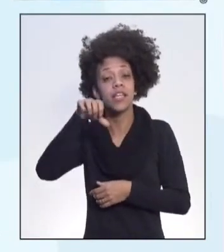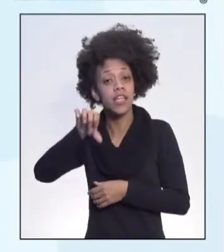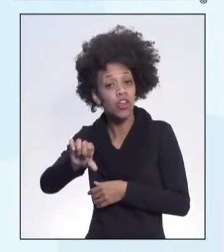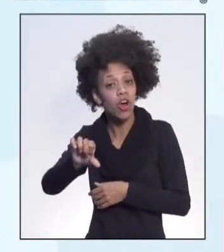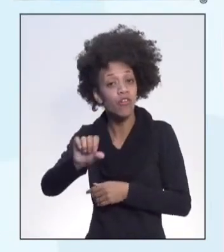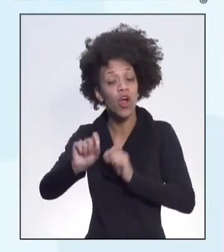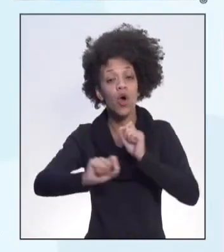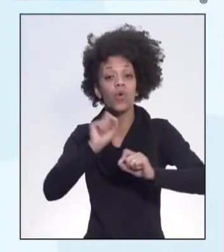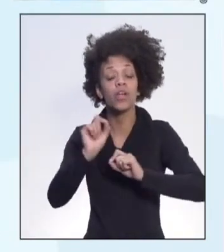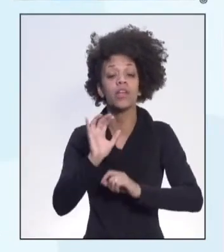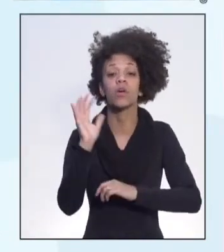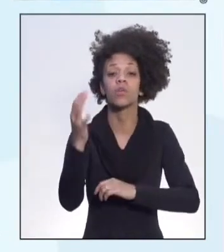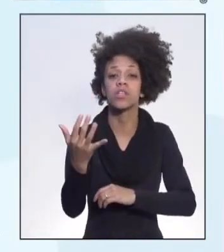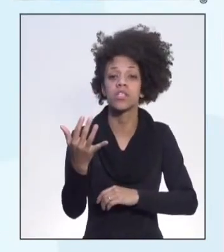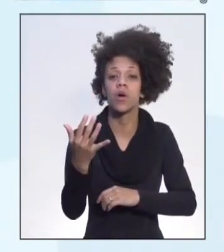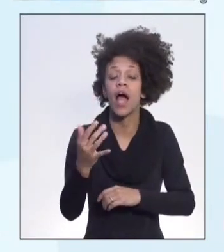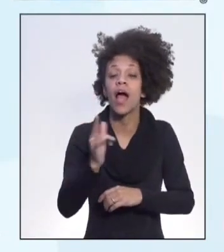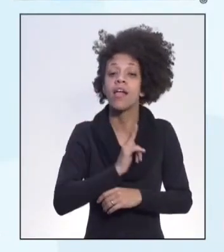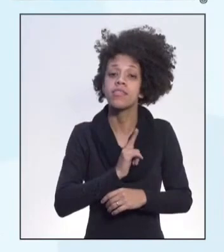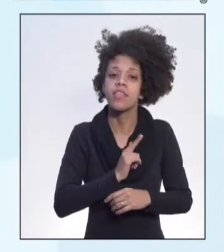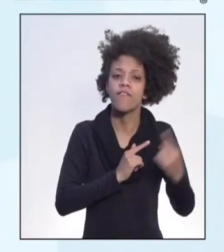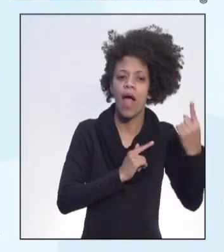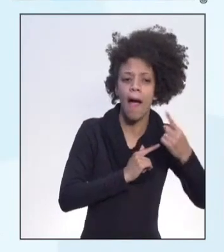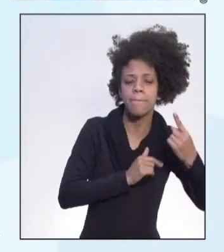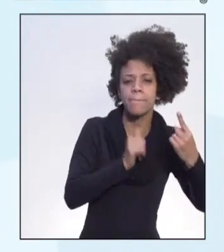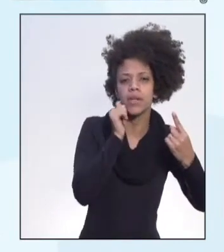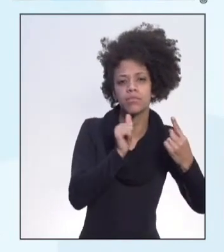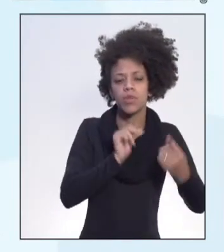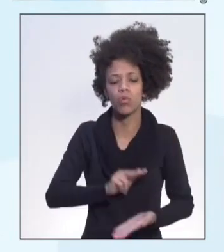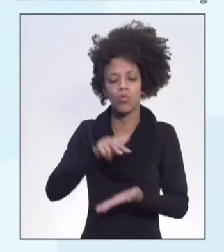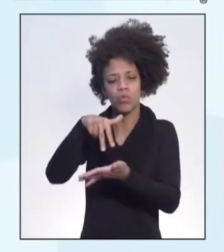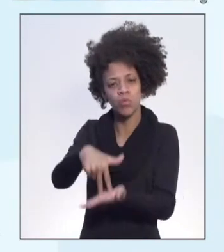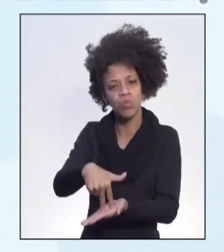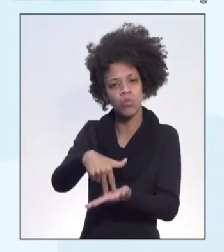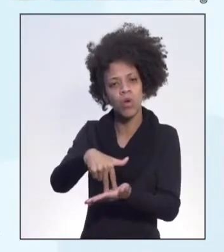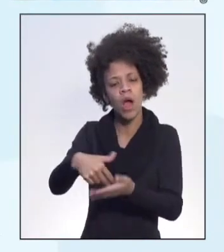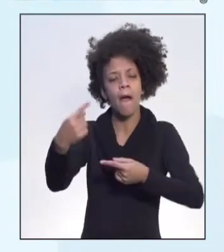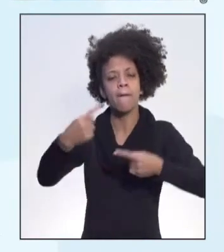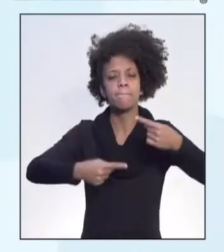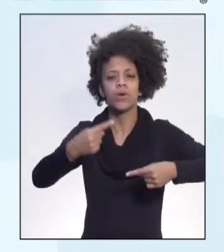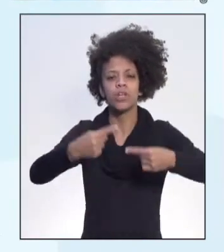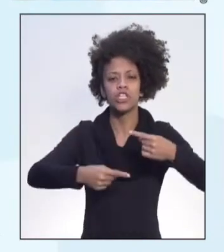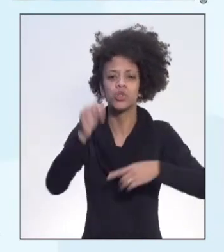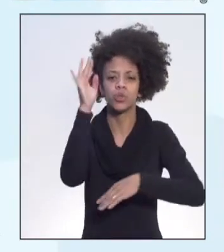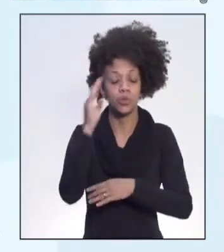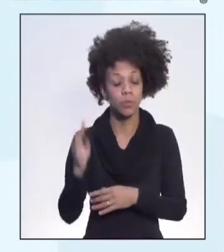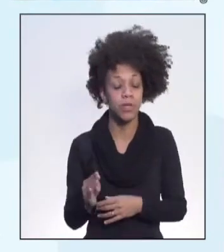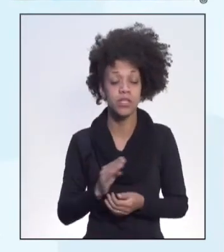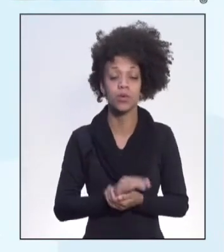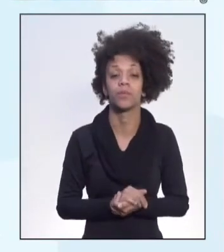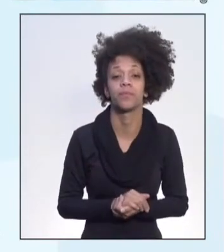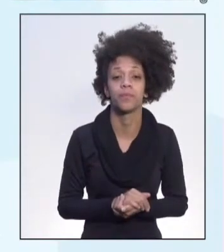1979, nós tivemos a primeira mulher a ocupar um cargo político no Brasil.